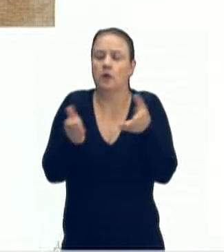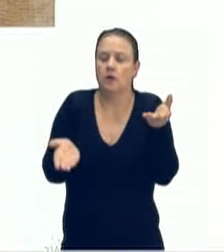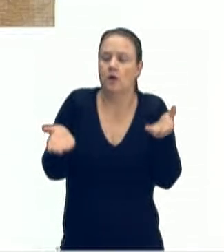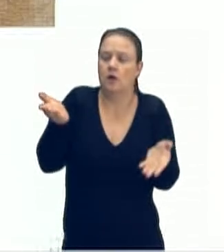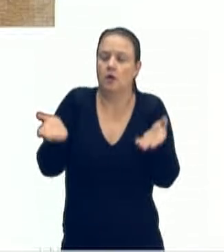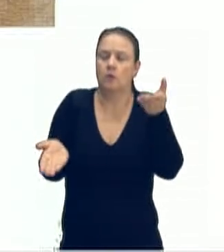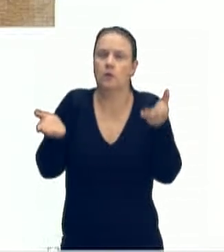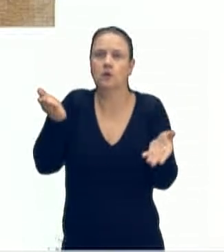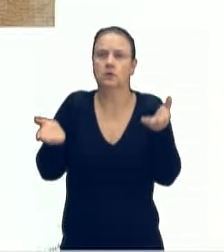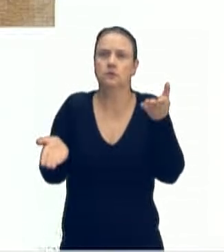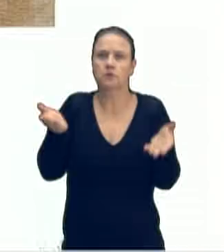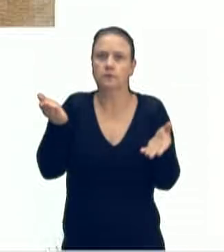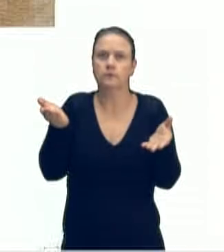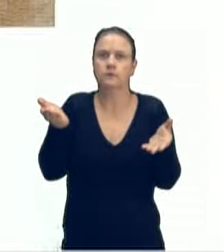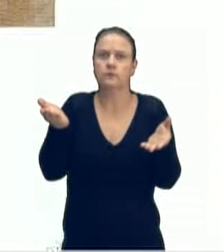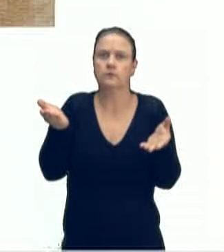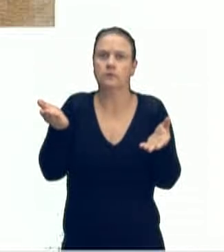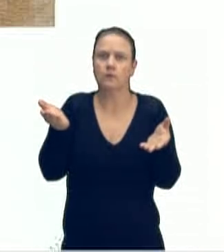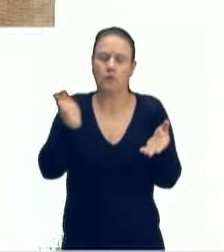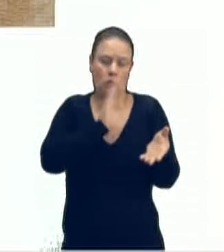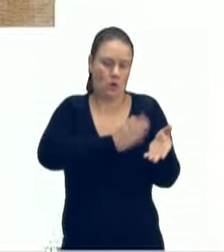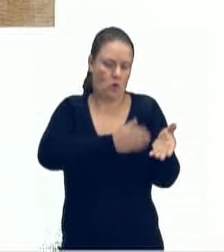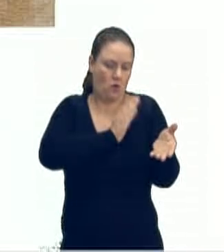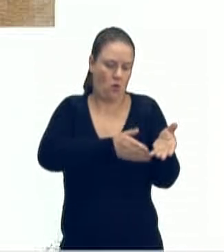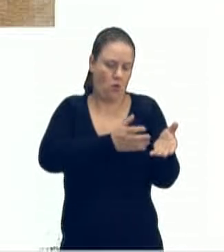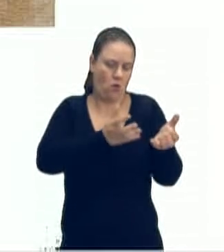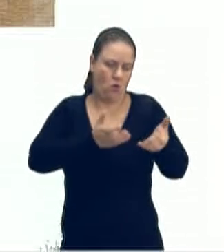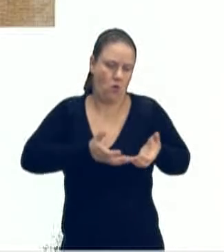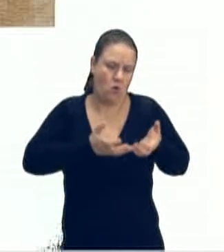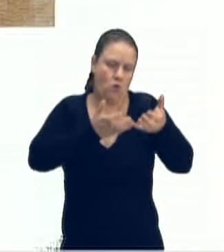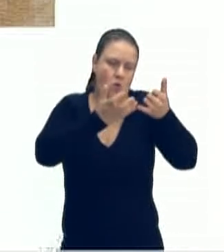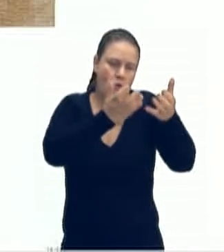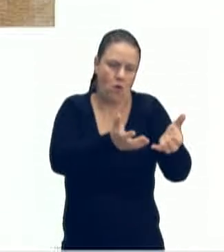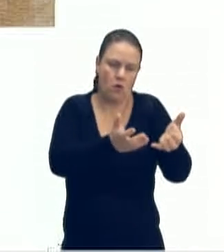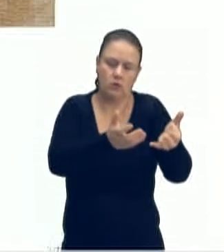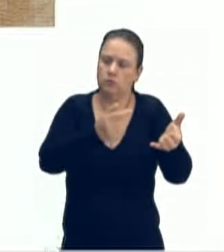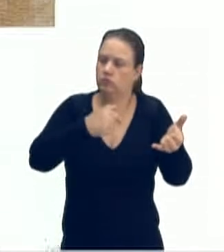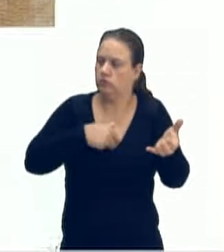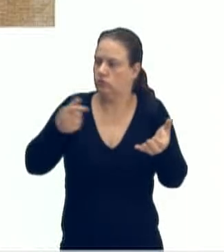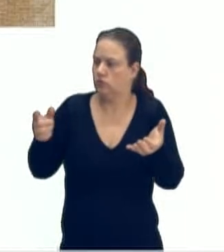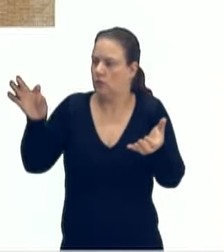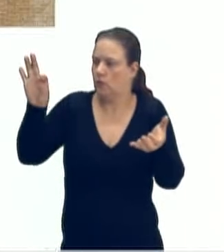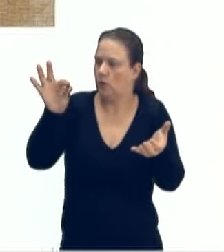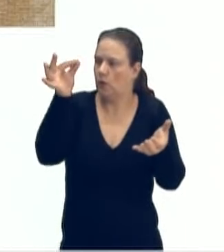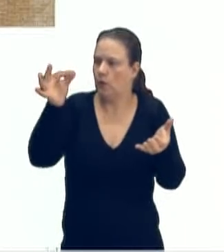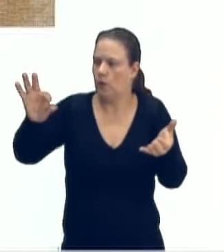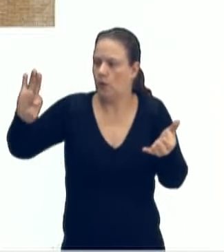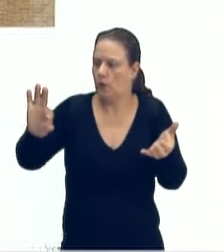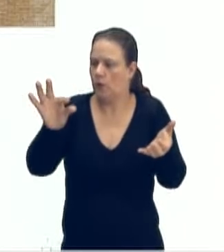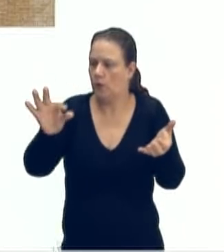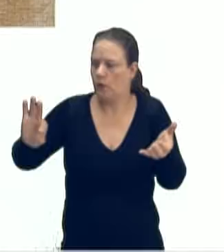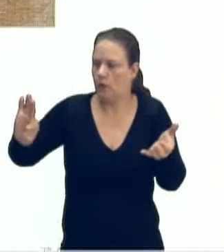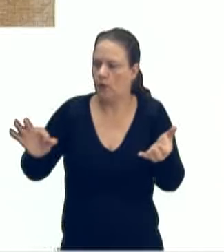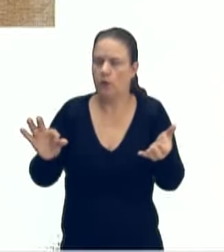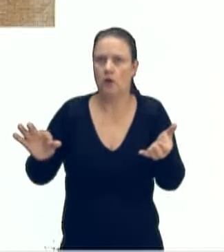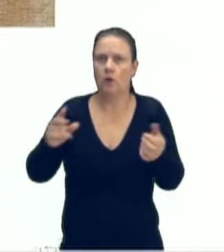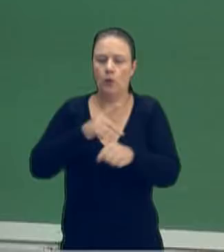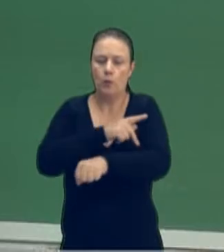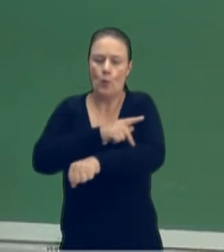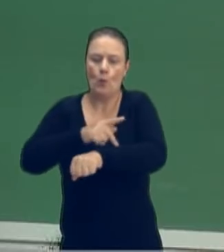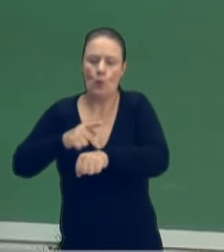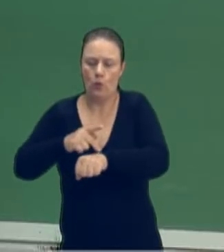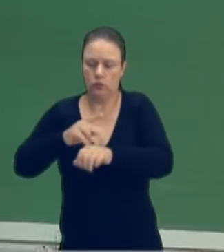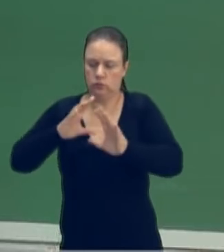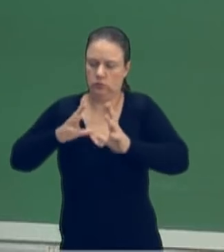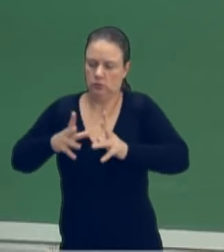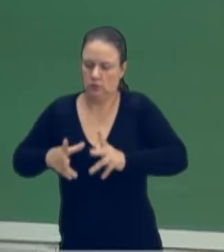corpo, do coração. De um lado, a pena, representando a leveza, a pureza, um lado